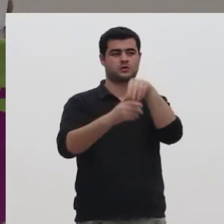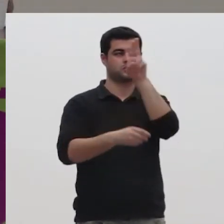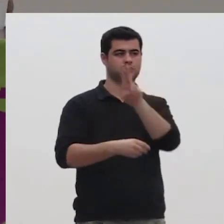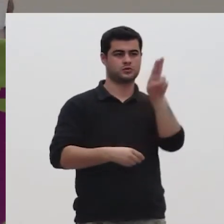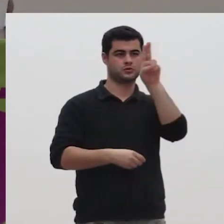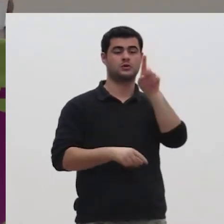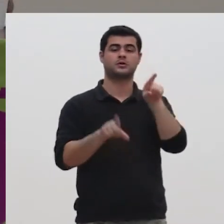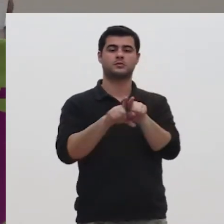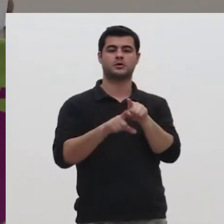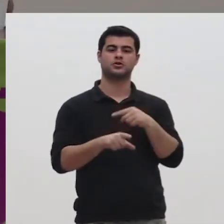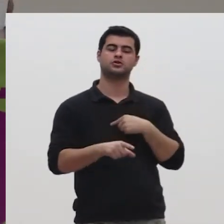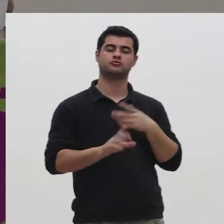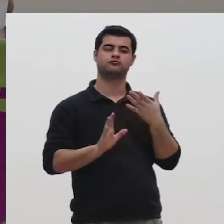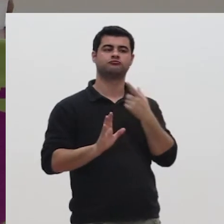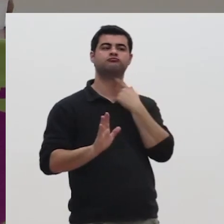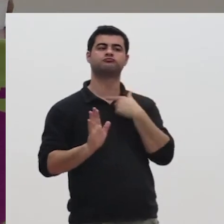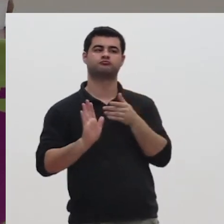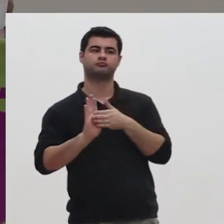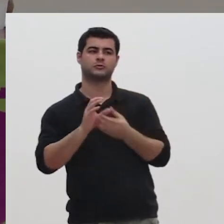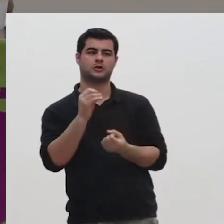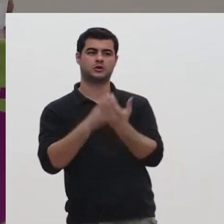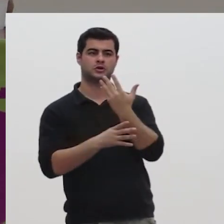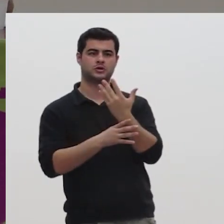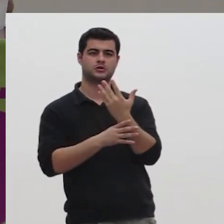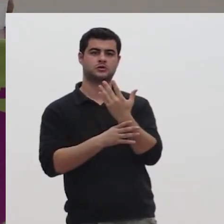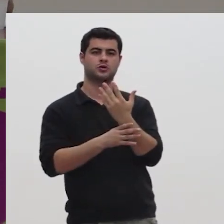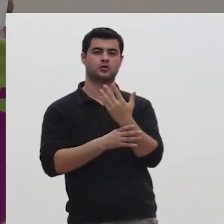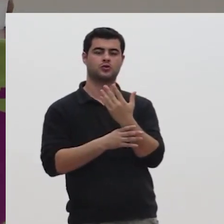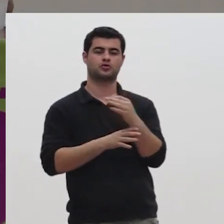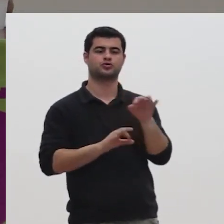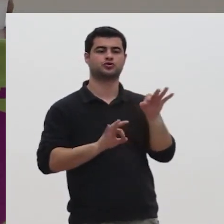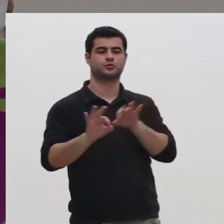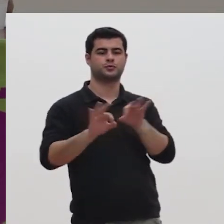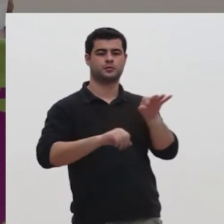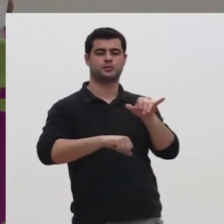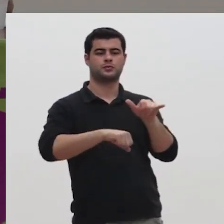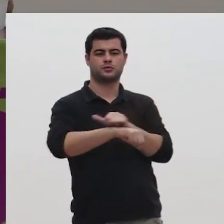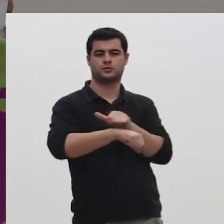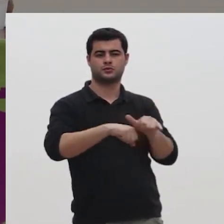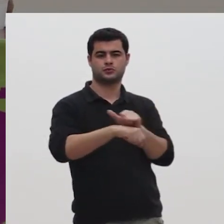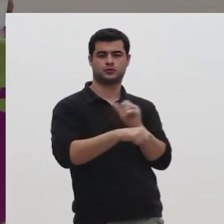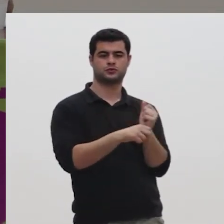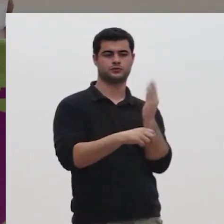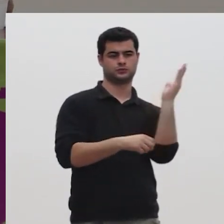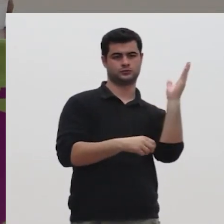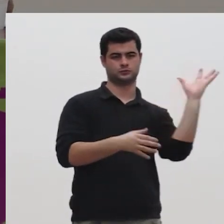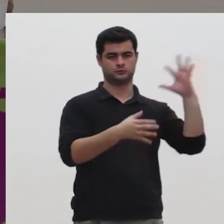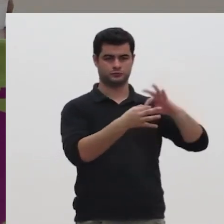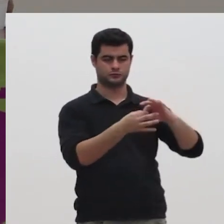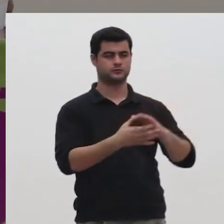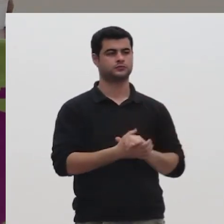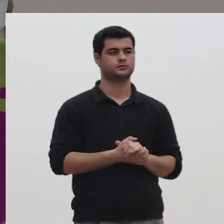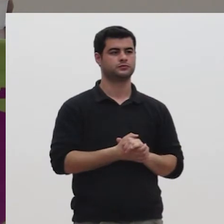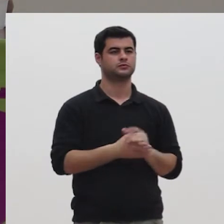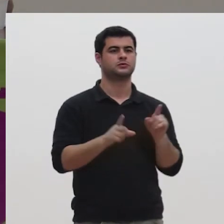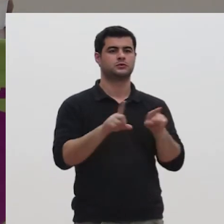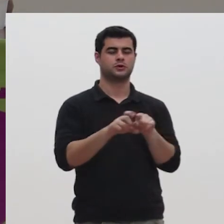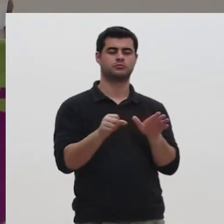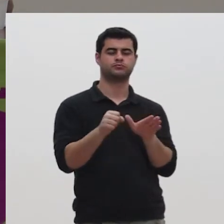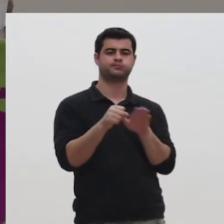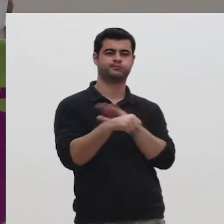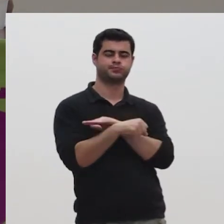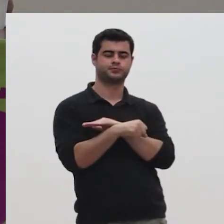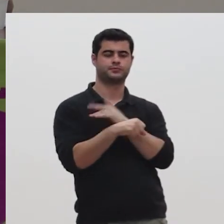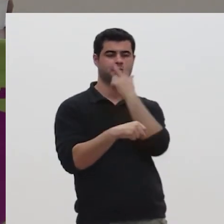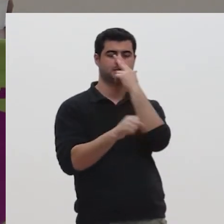proposta da criação de uma coordenação de projetos institucionais. Hoje, o pesquisador se vê absolutamente entupido de